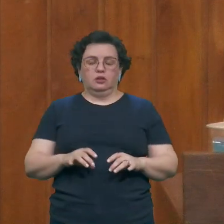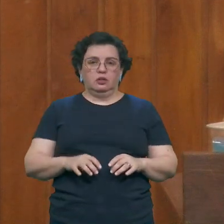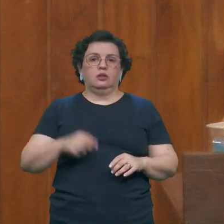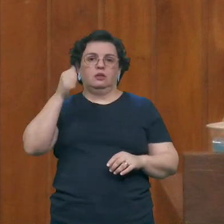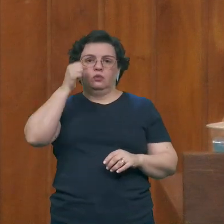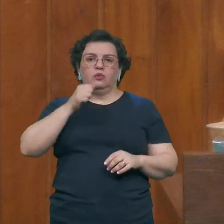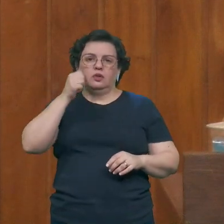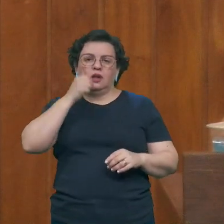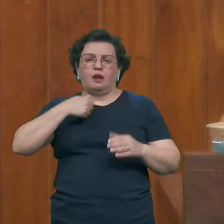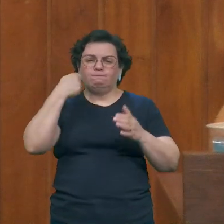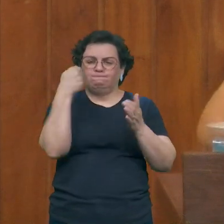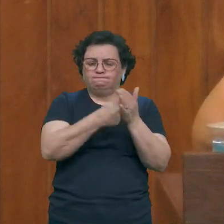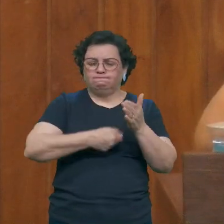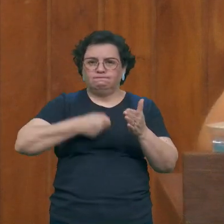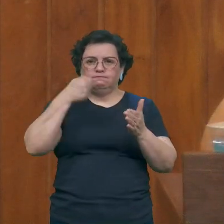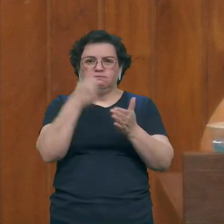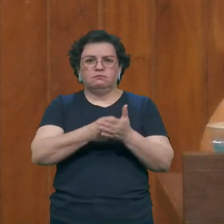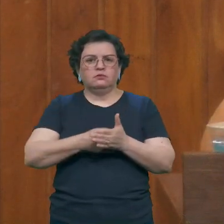violentadas